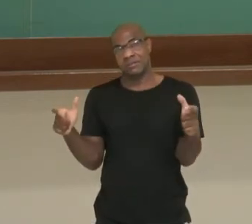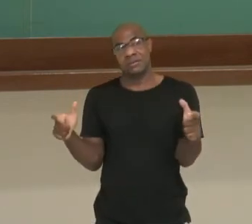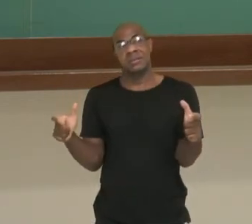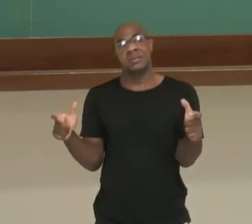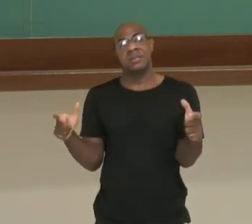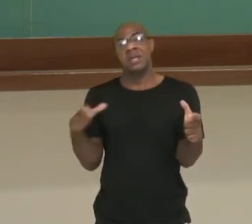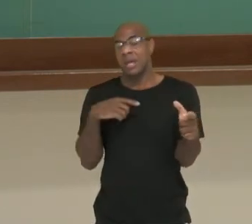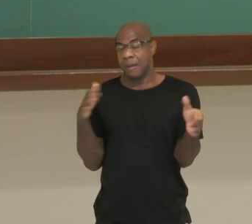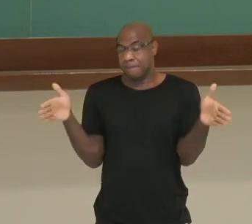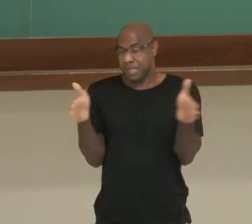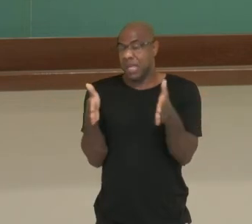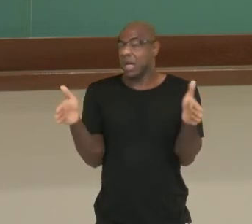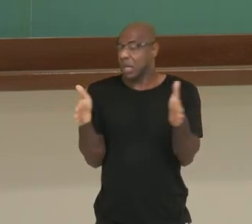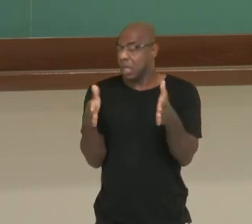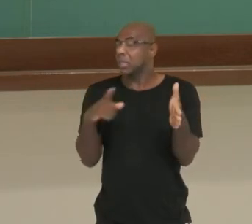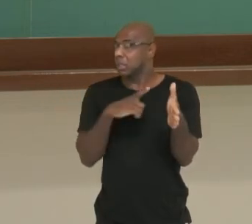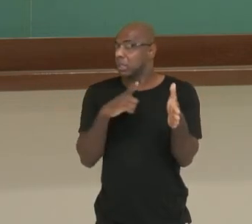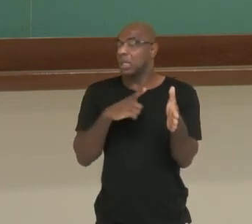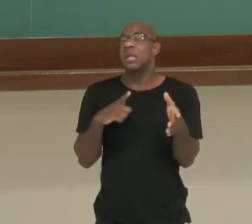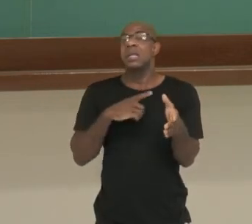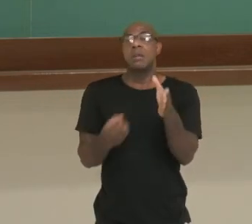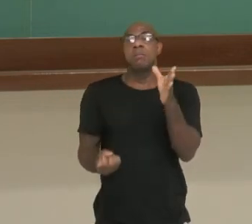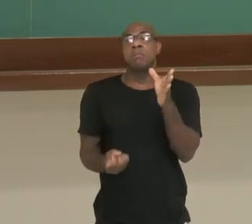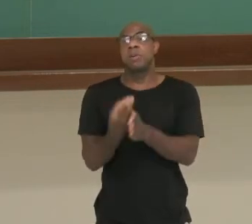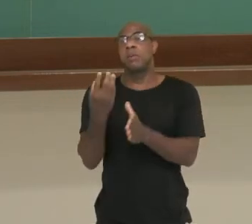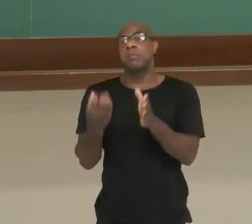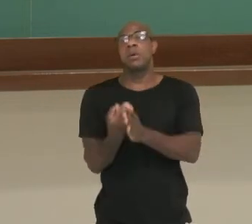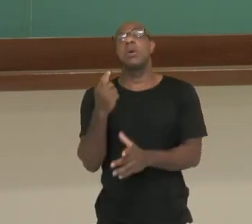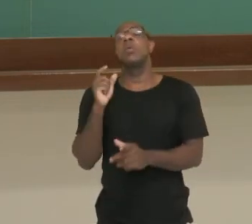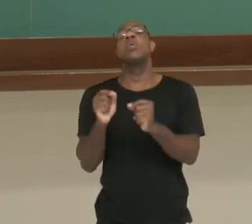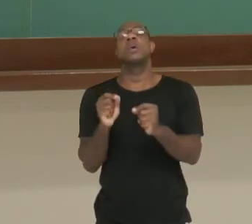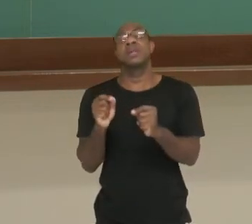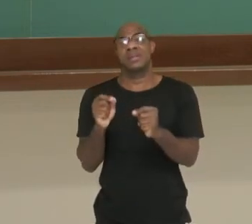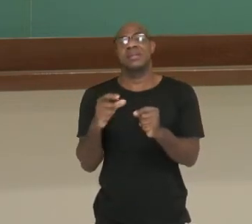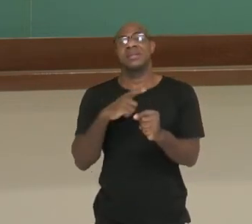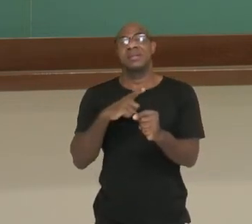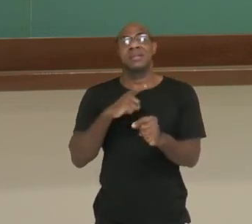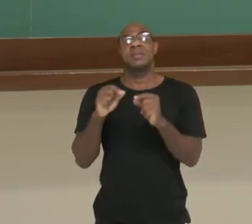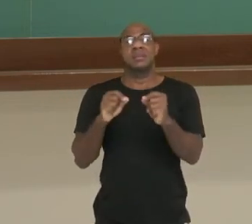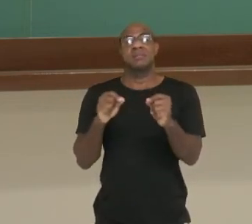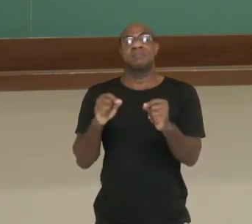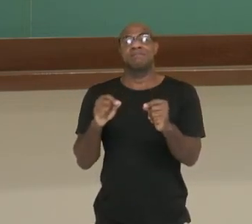bastante pequena e que produz uma quantidade muito alta de